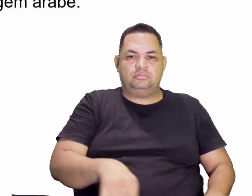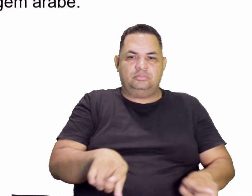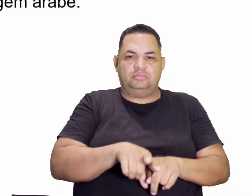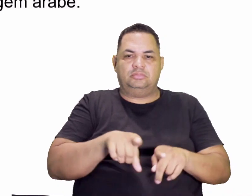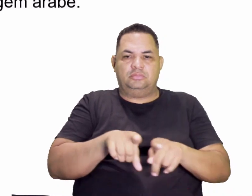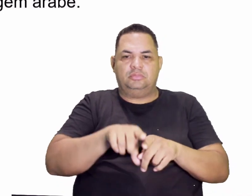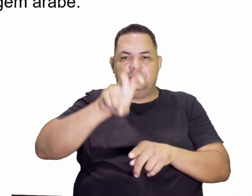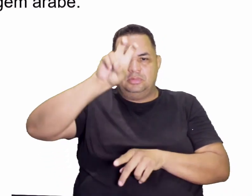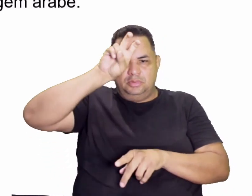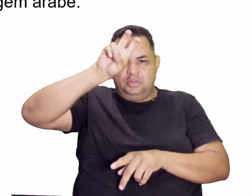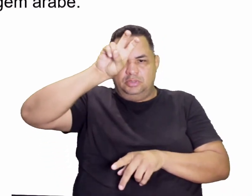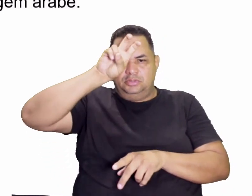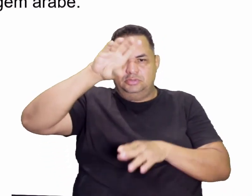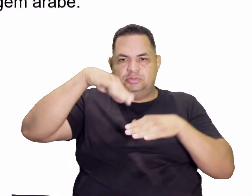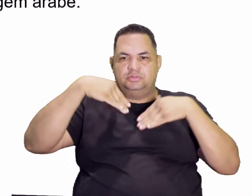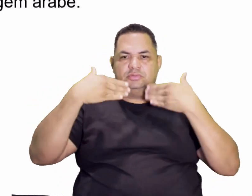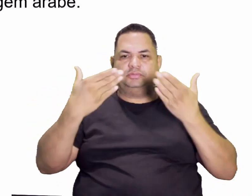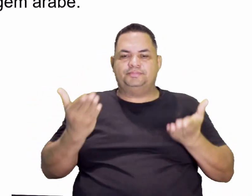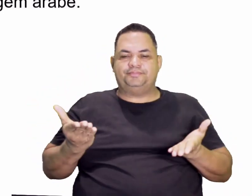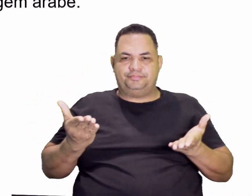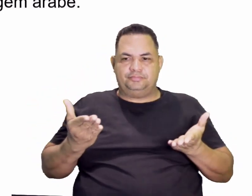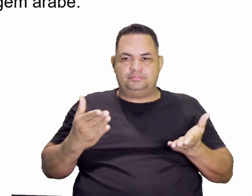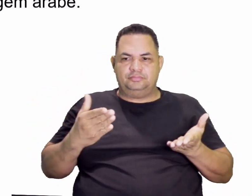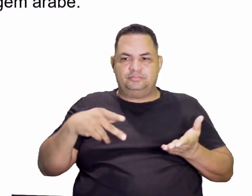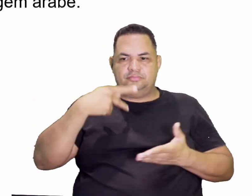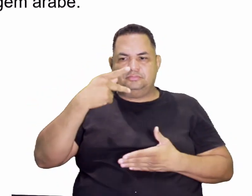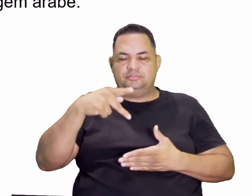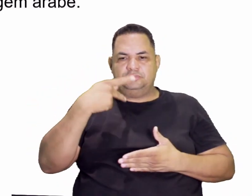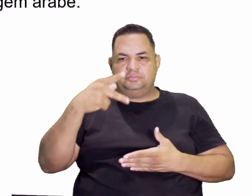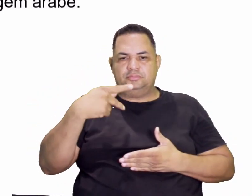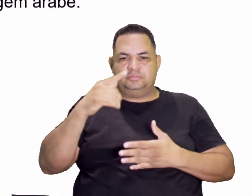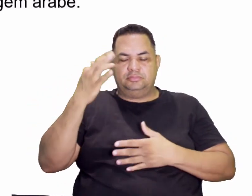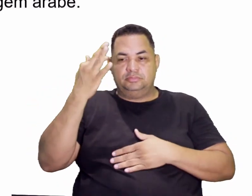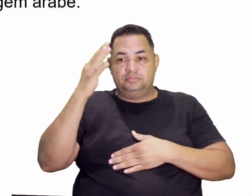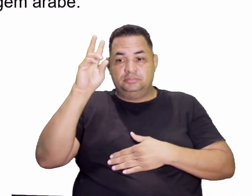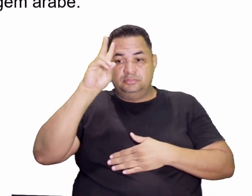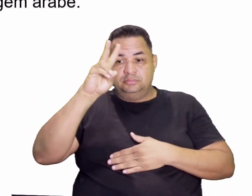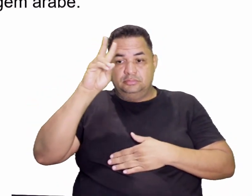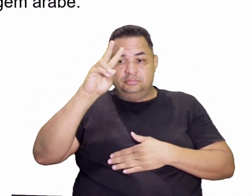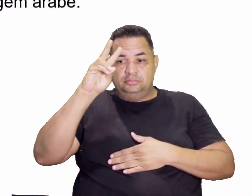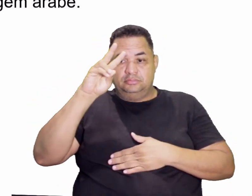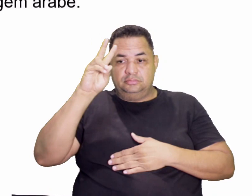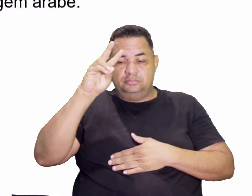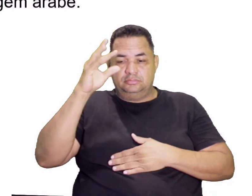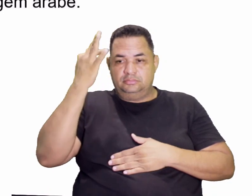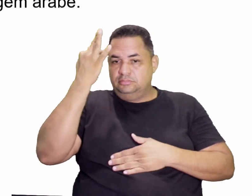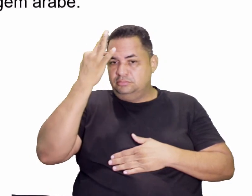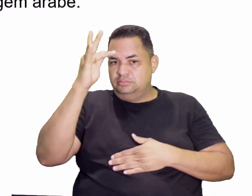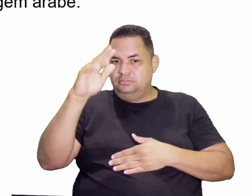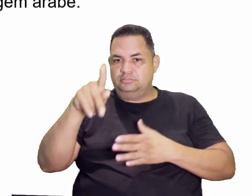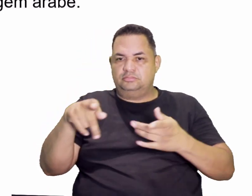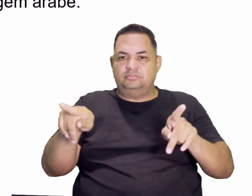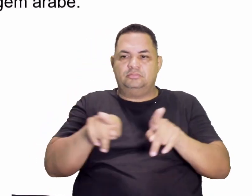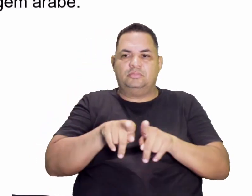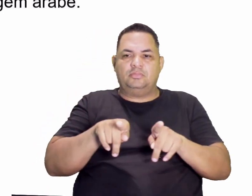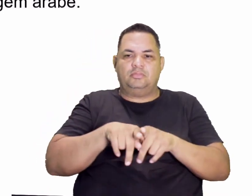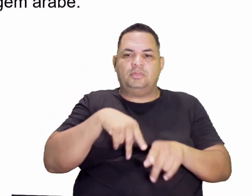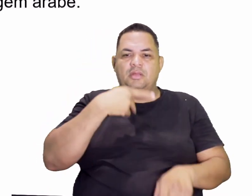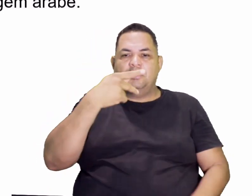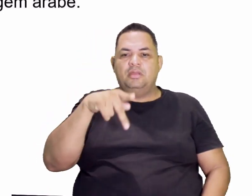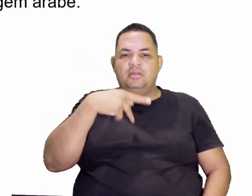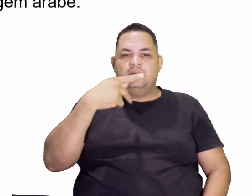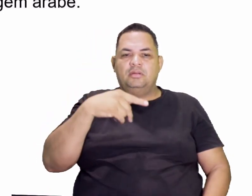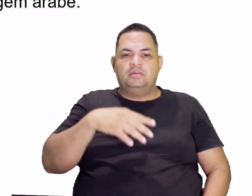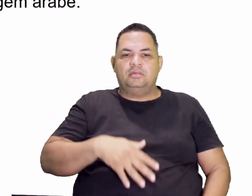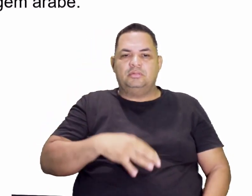Egito. Veja bem, ó, quando se fala da história da filosofia, ou da ciência em si, falamos muito dos gregos, mas olha só